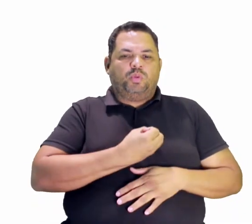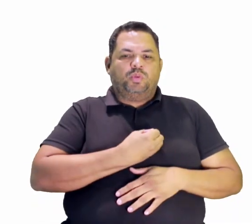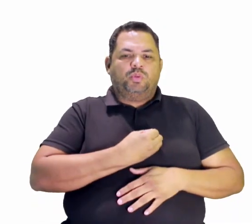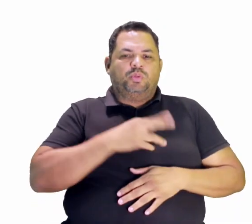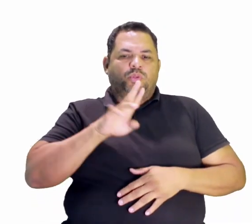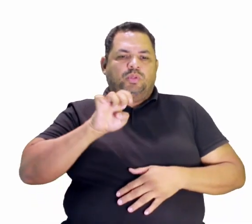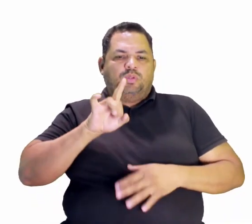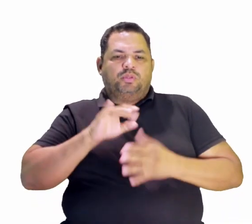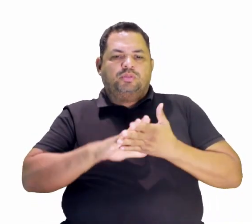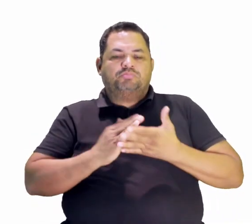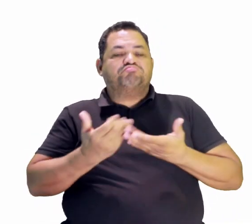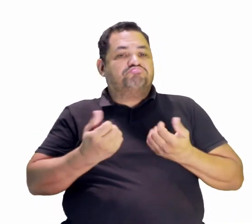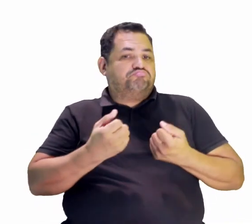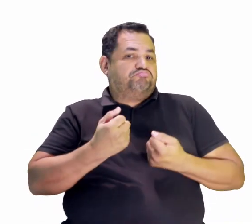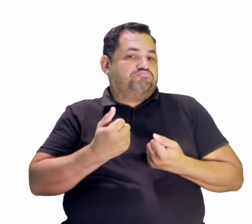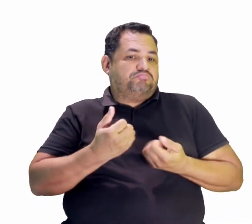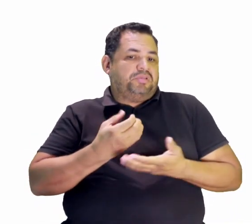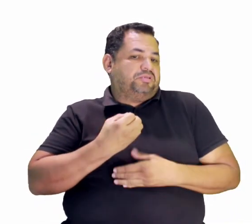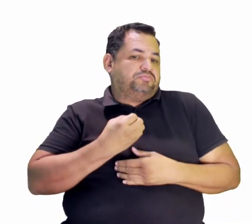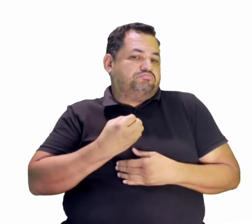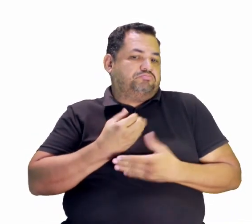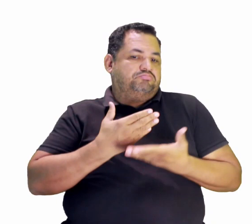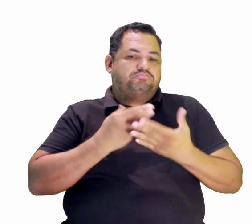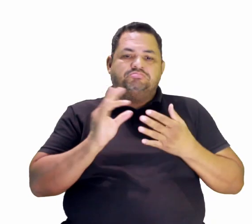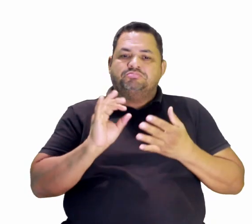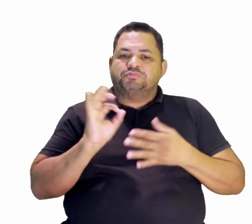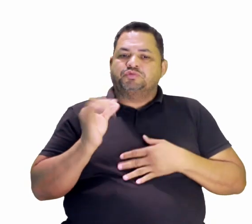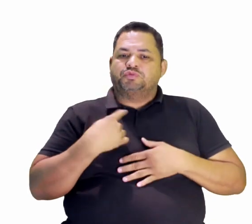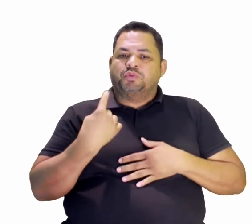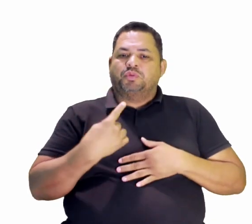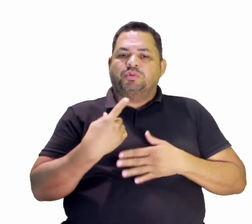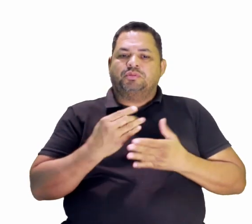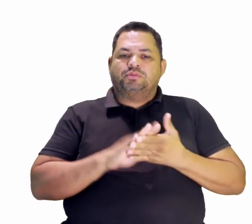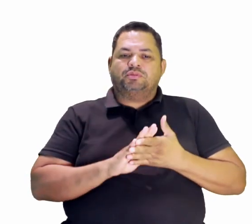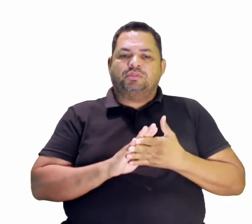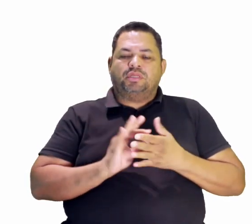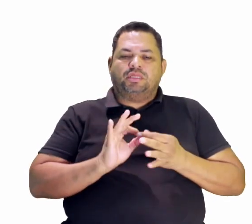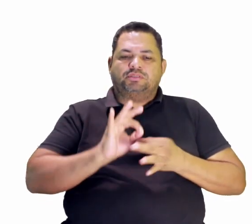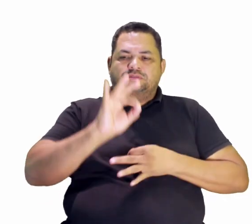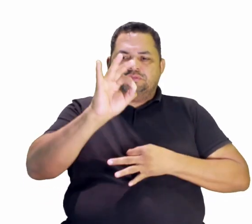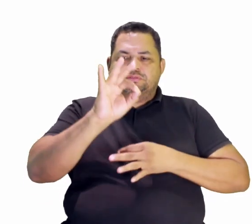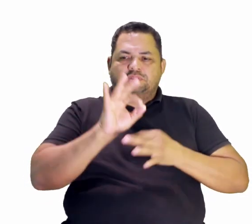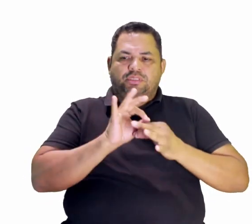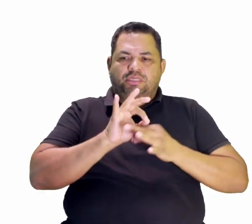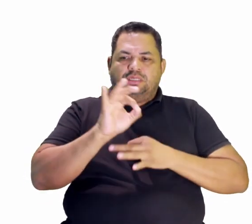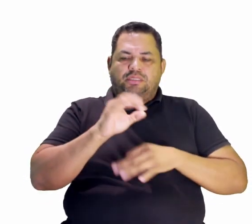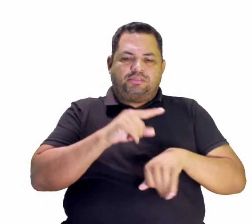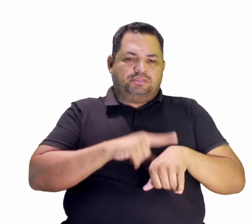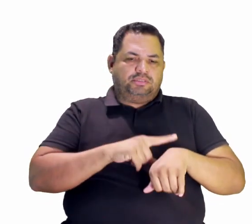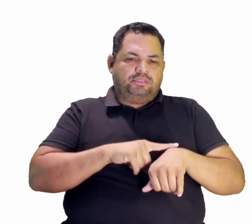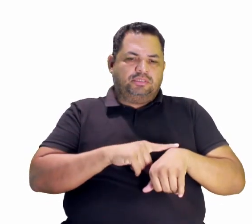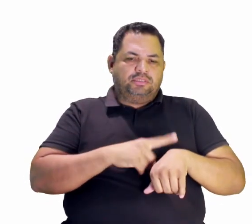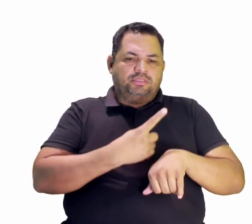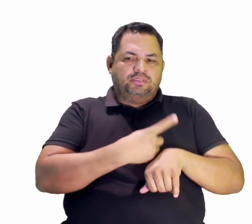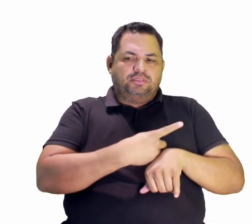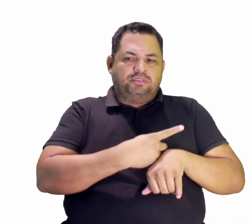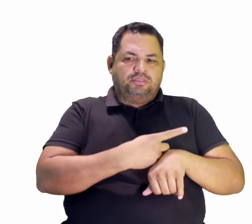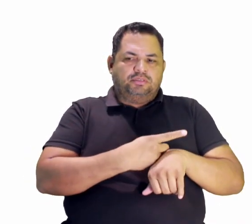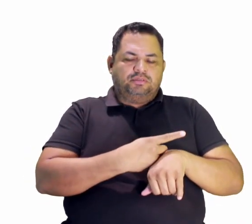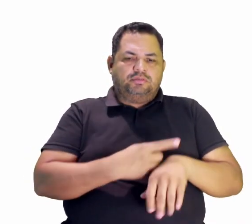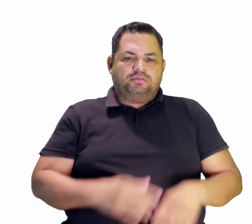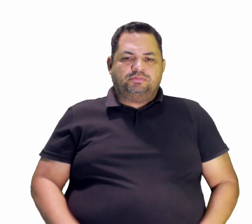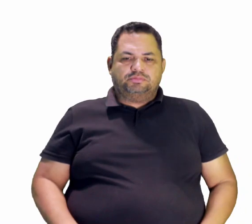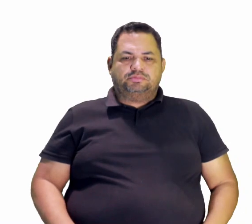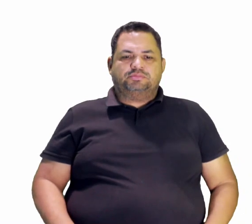sua unidade são suficientes, aí nós falamos que a grandeza é escalar. Então, você só fala